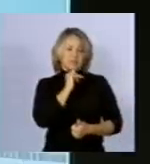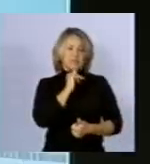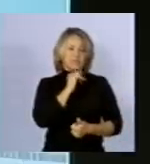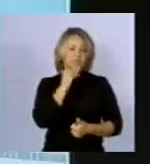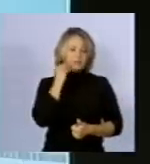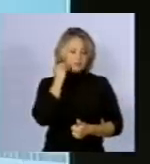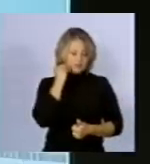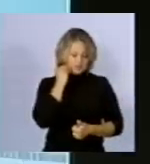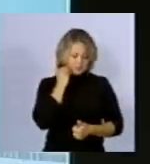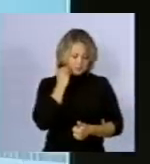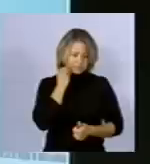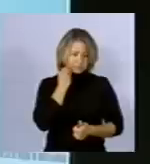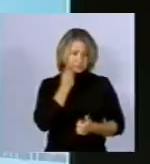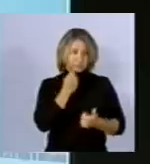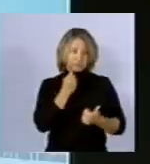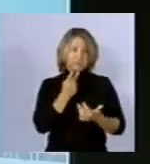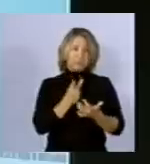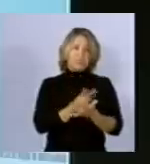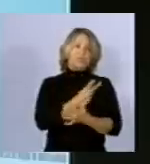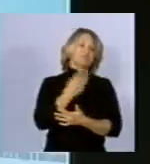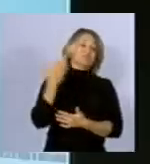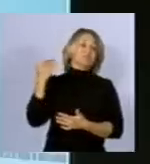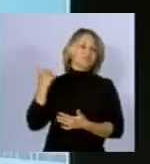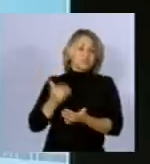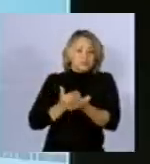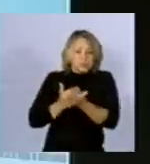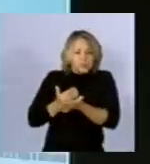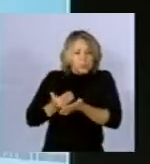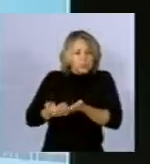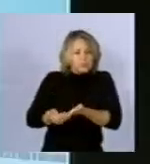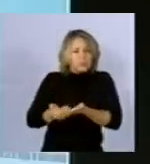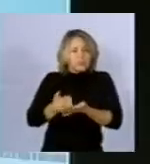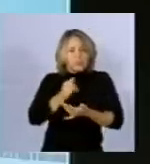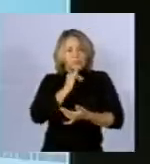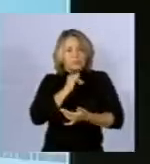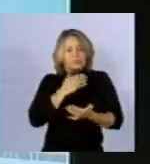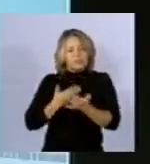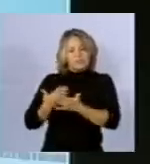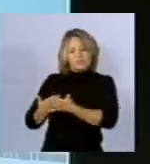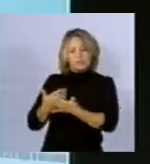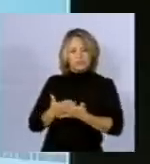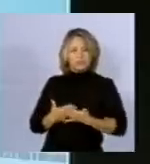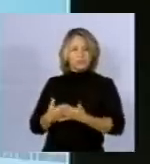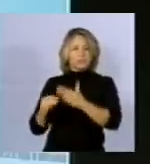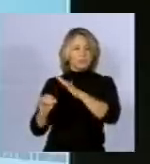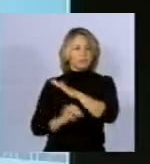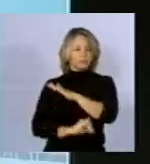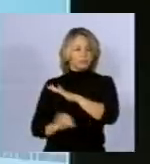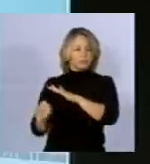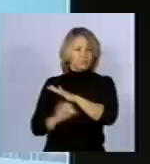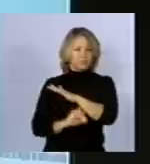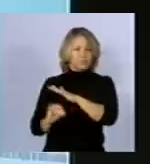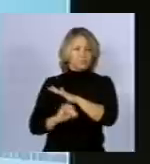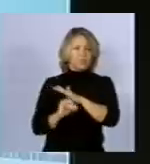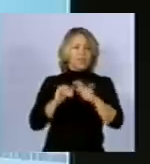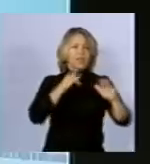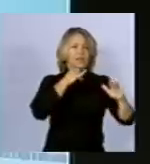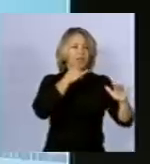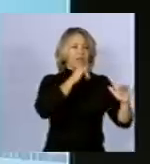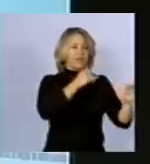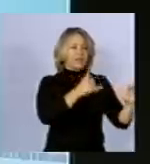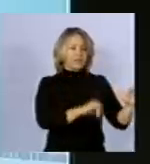concreto que suscitou essa audiência pública eh um estudo do Instituto de